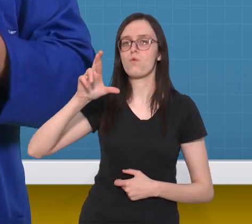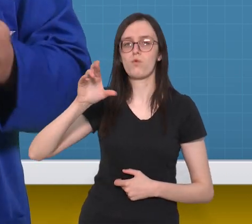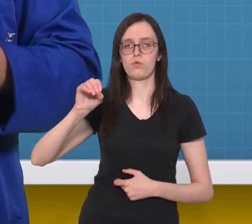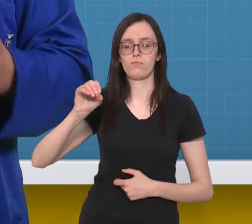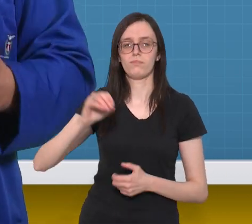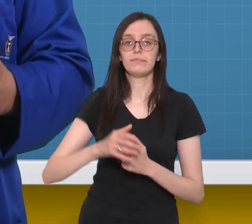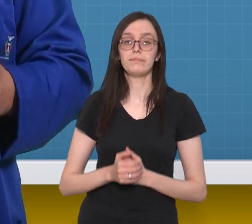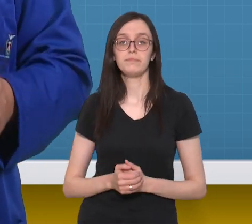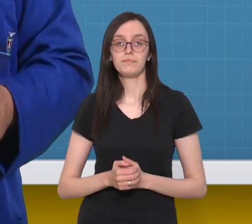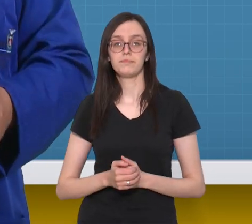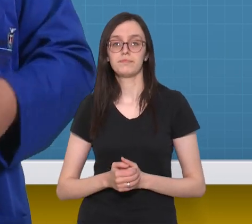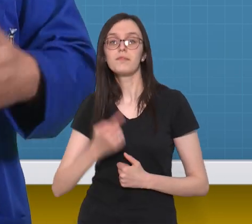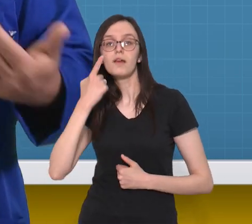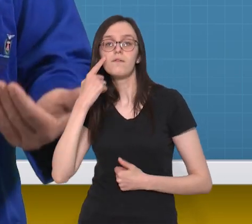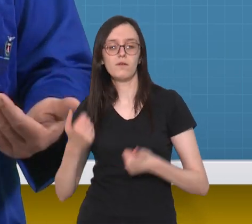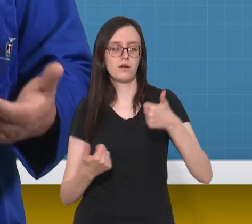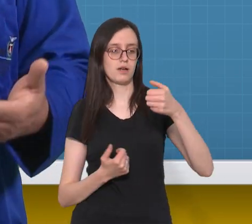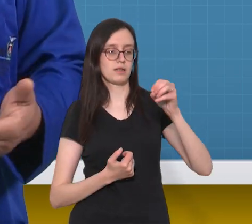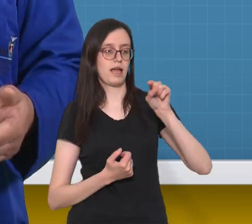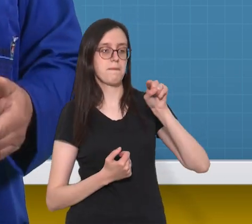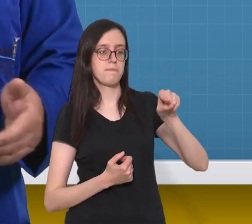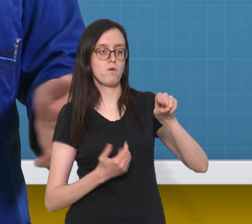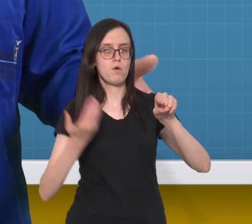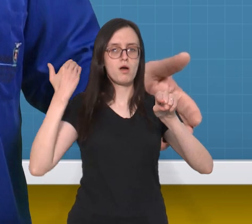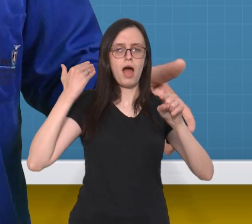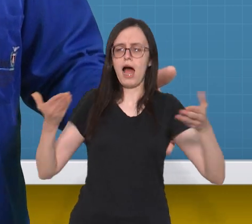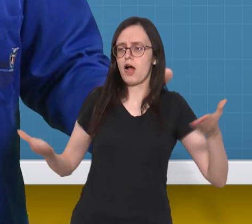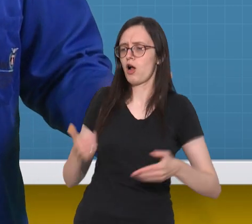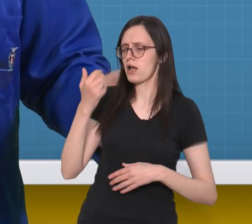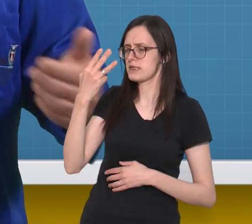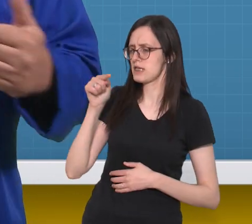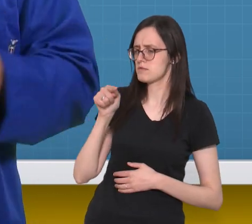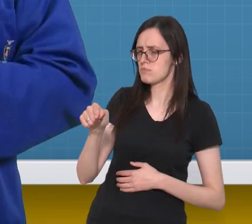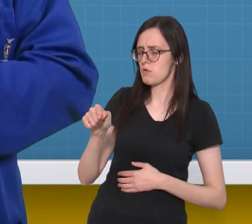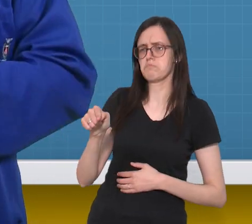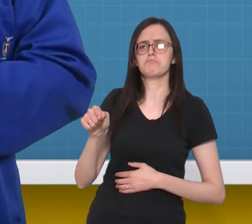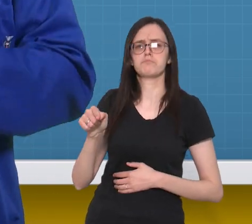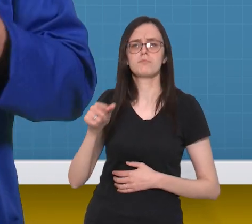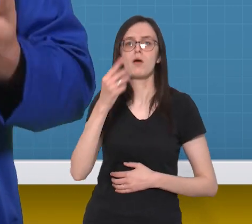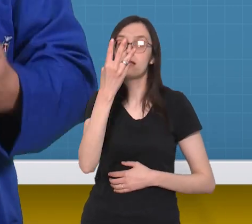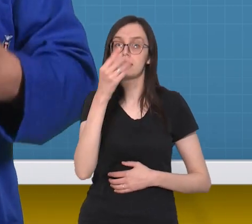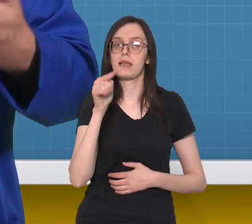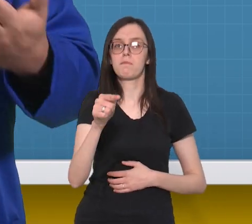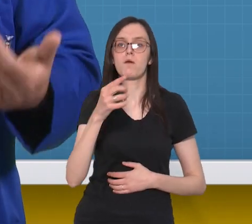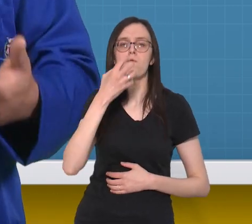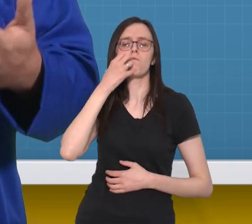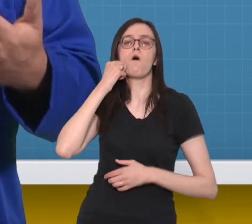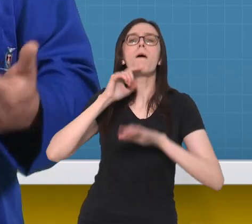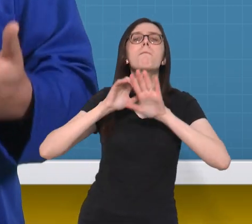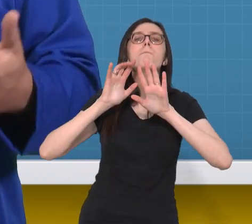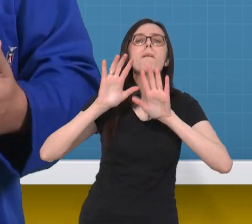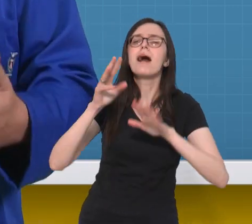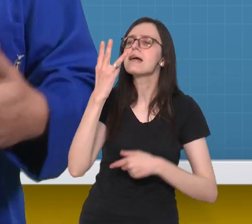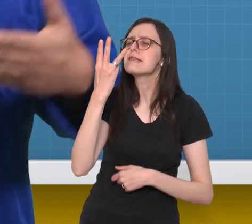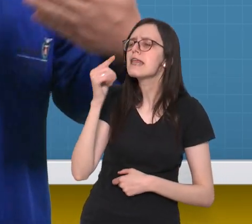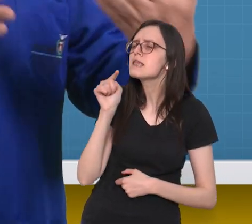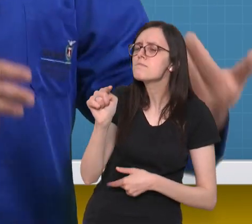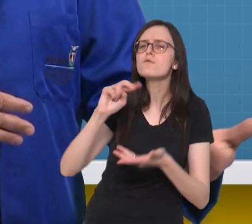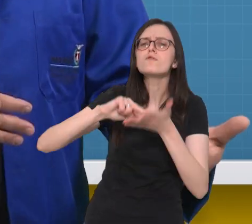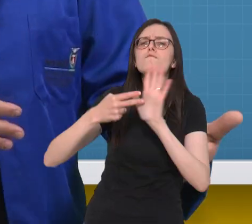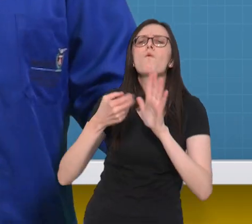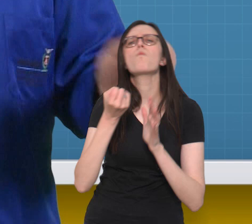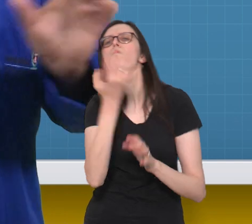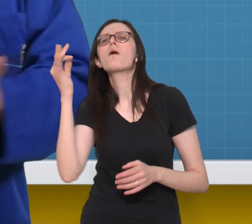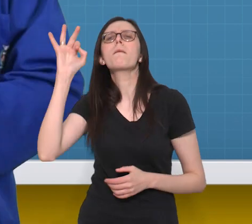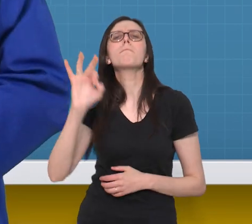Quanto ganhamos em dinheiro? 13 para 10 ganhamos 3 mil. Logo, quanto significa 3 mil nos